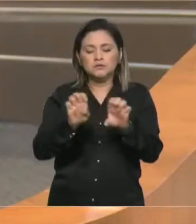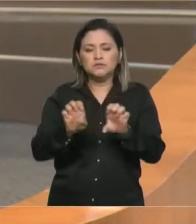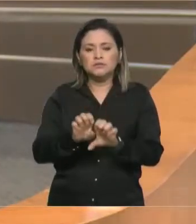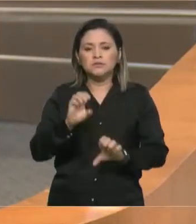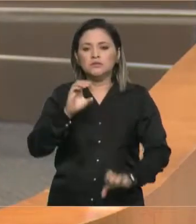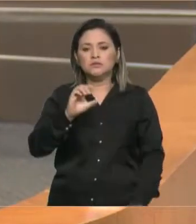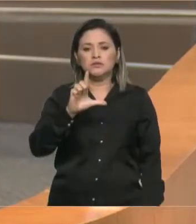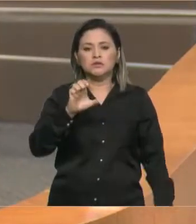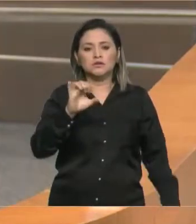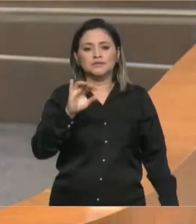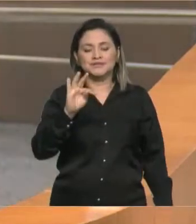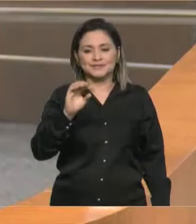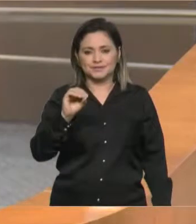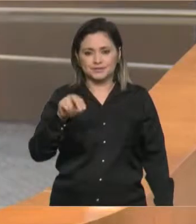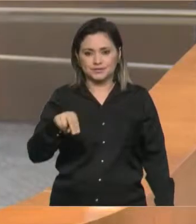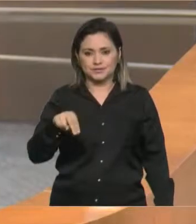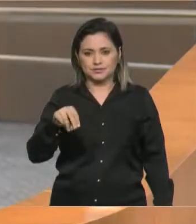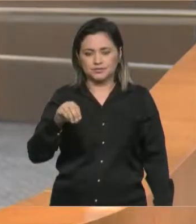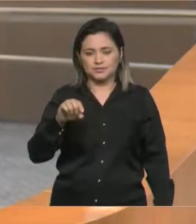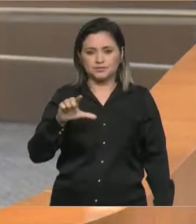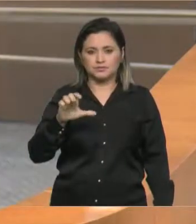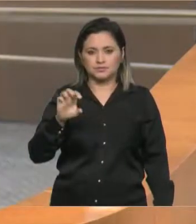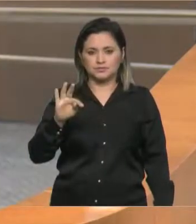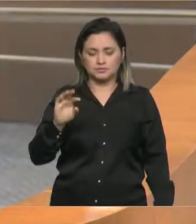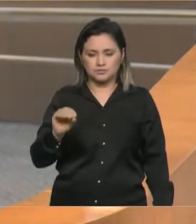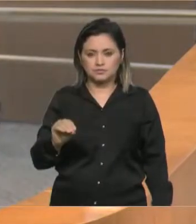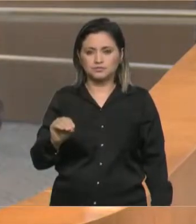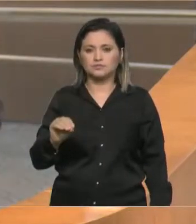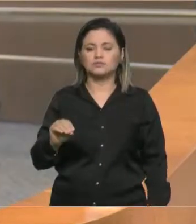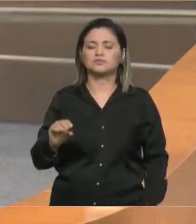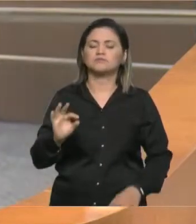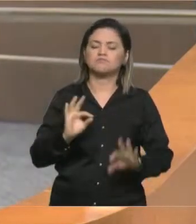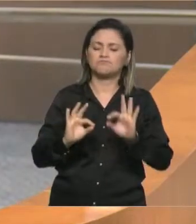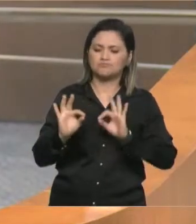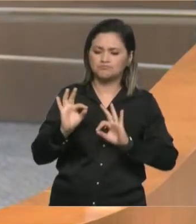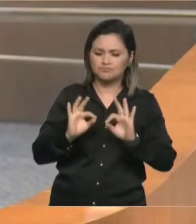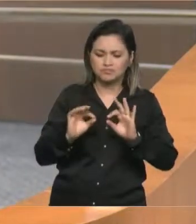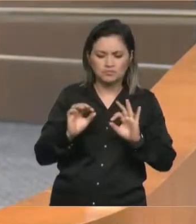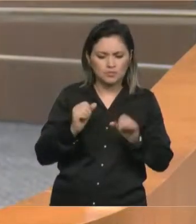para restabelecer e revitalizar a rua